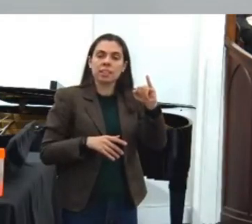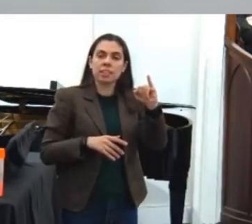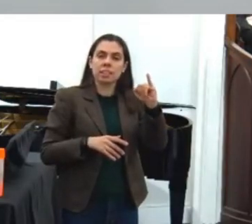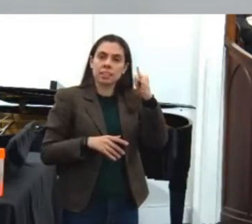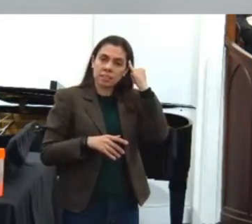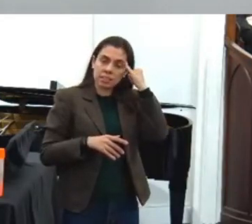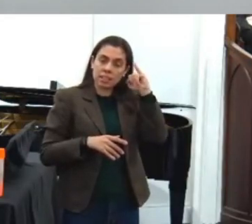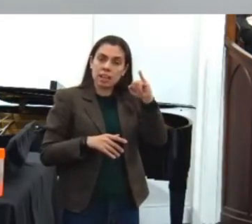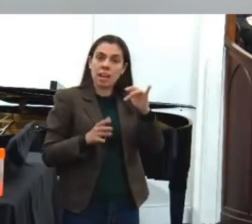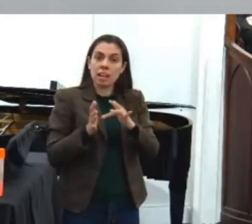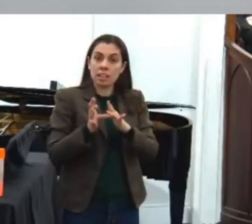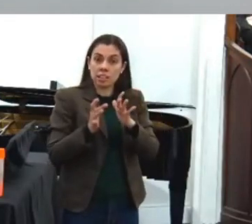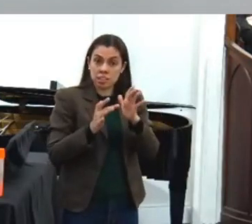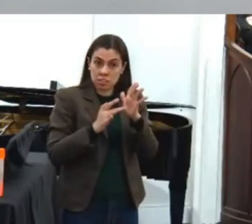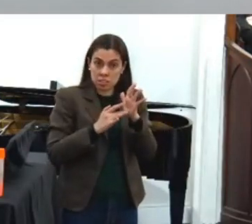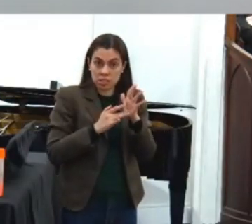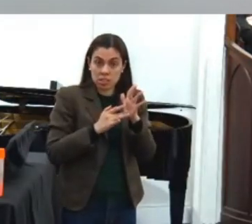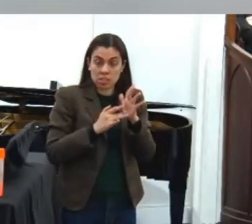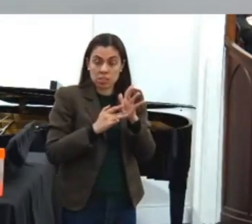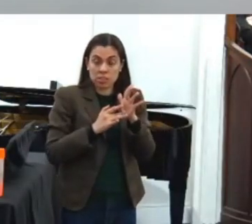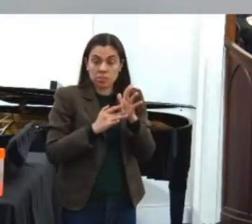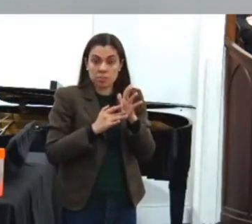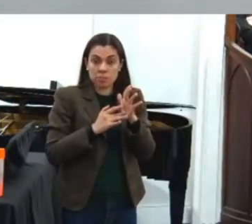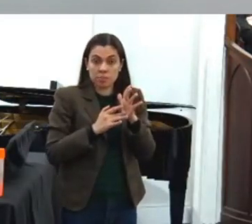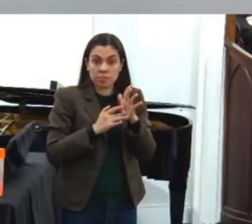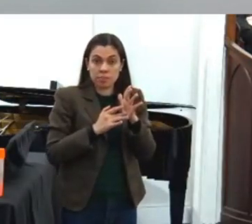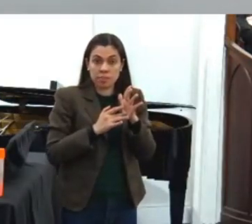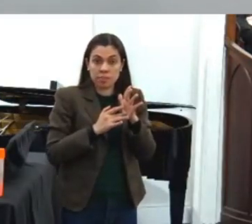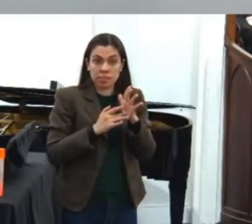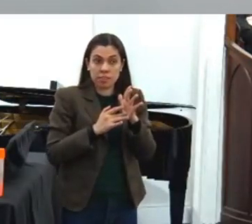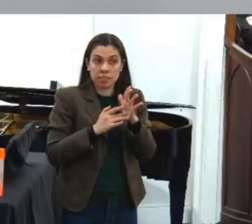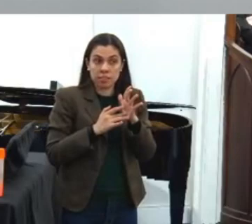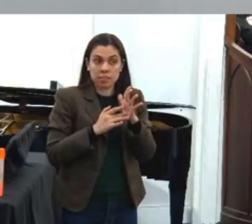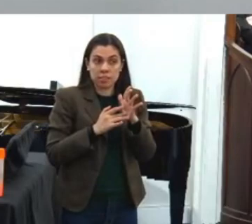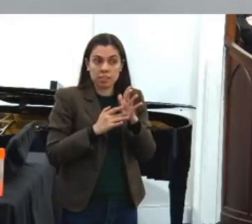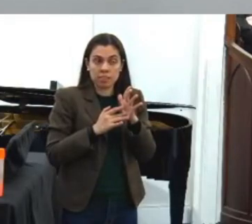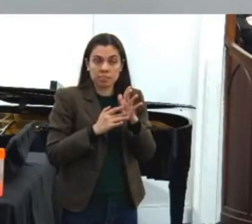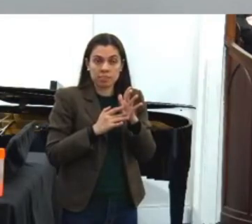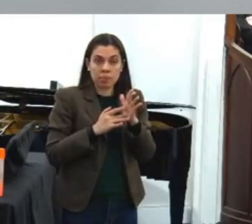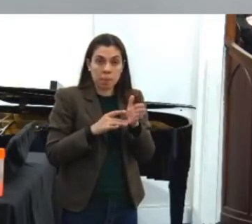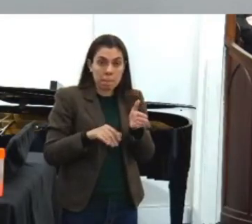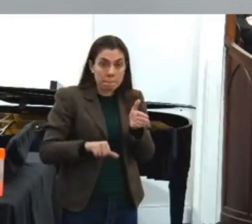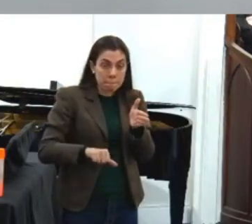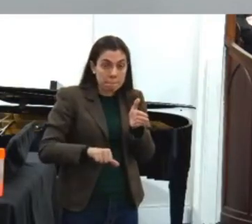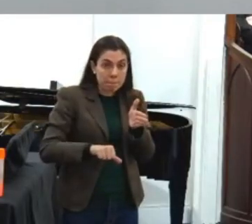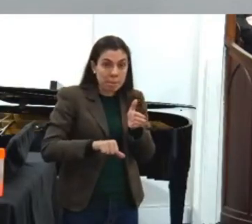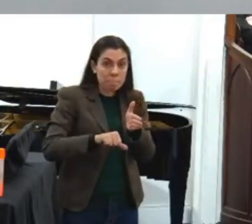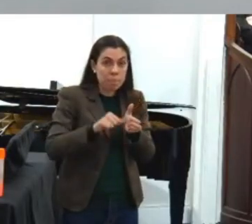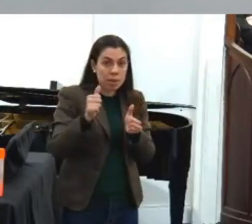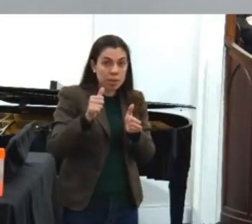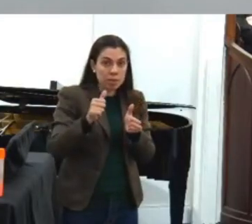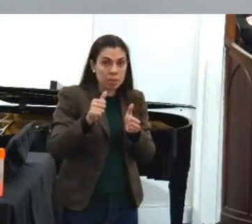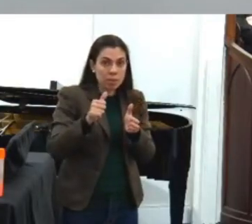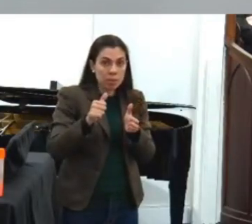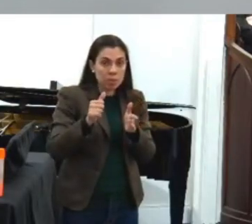assume primariamente a vida glorificada que um dia